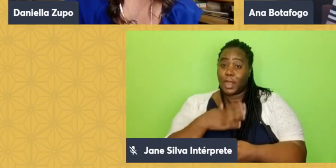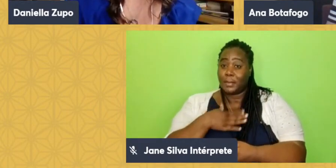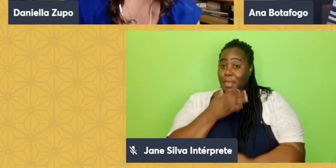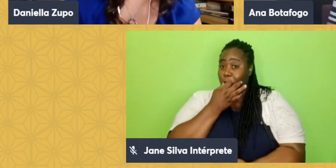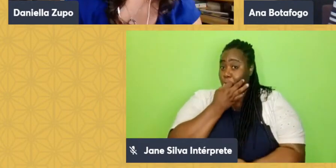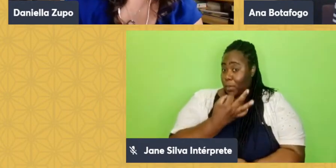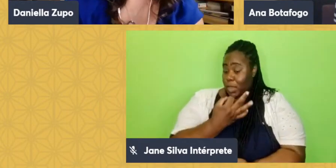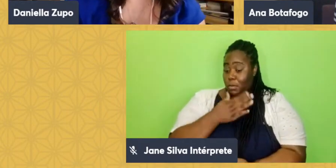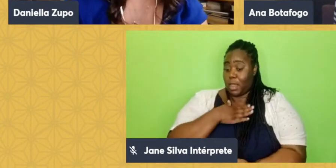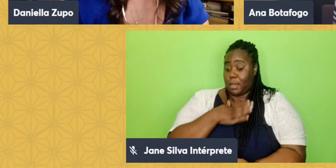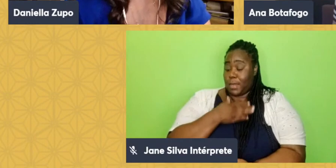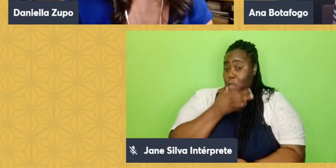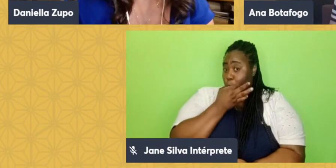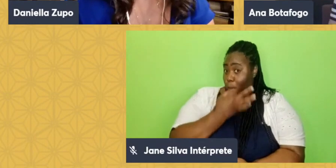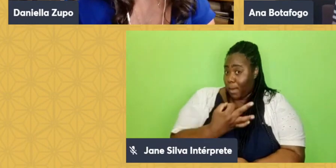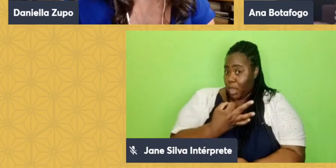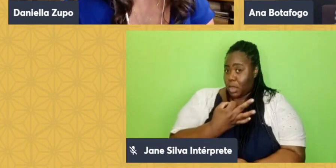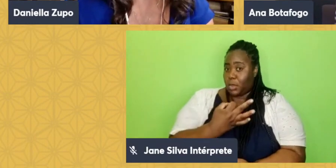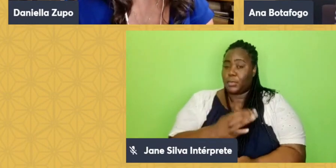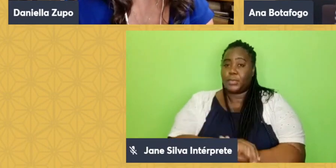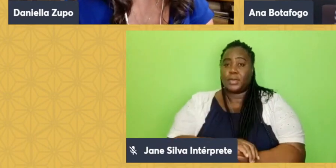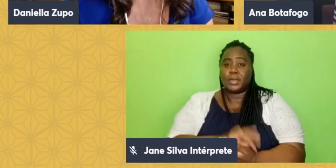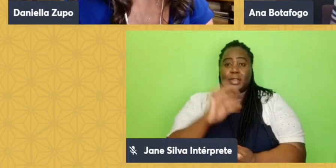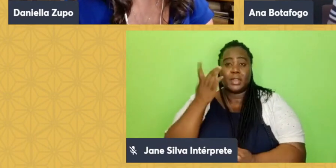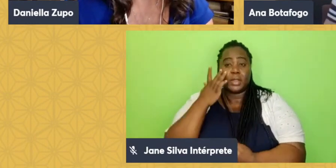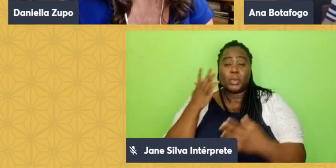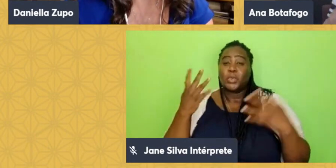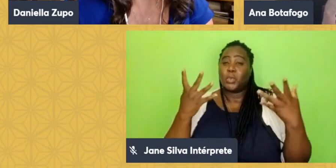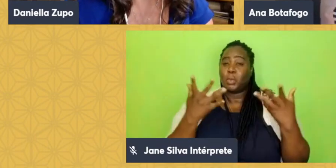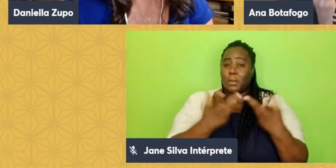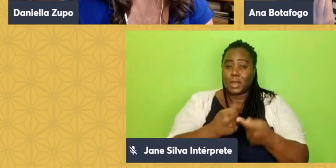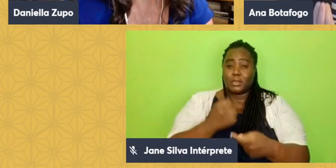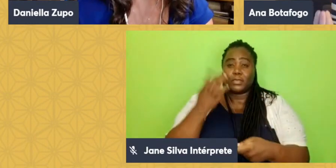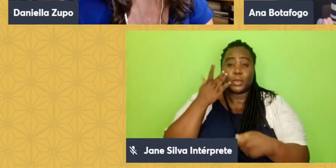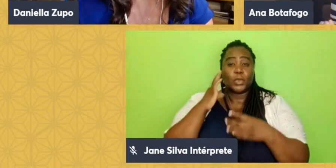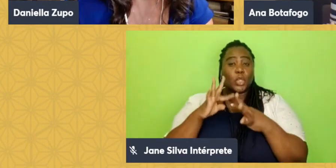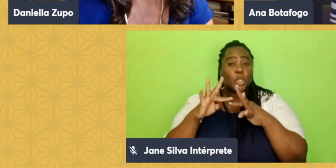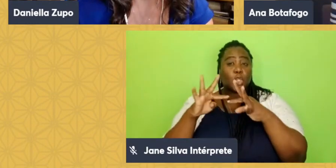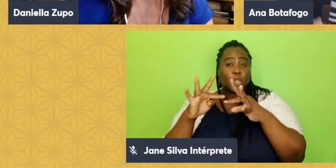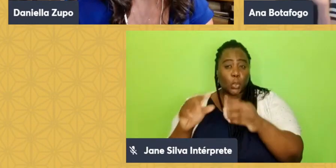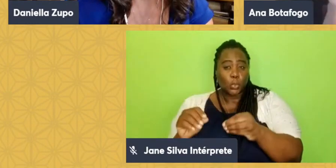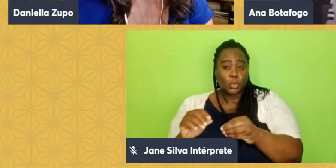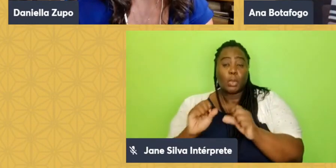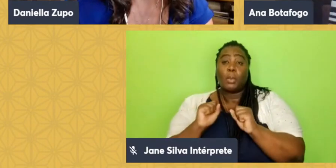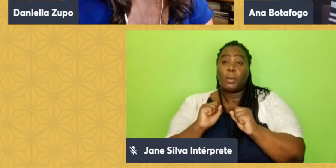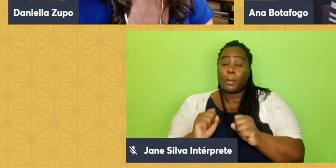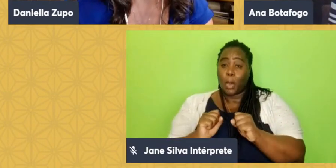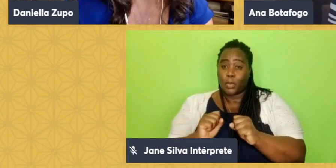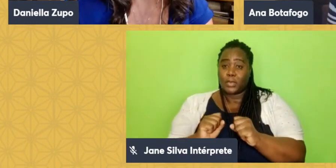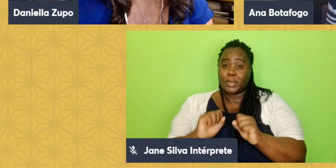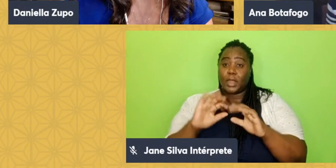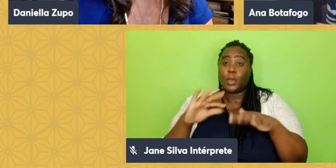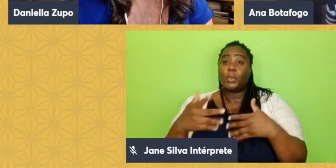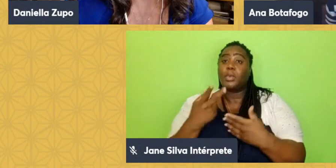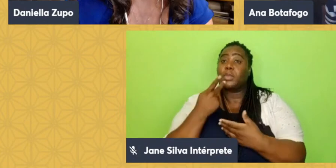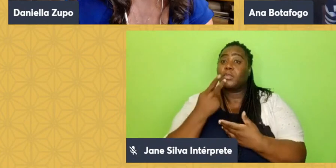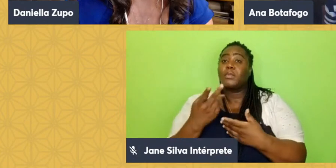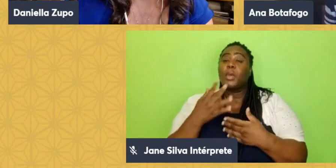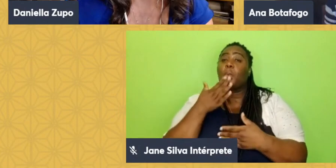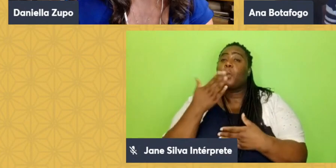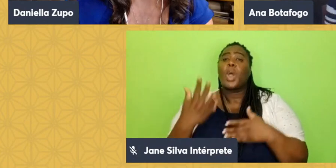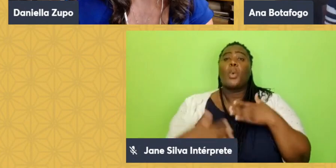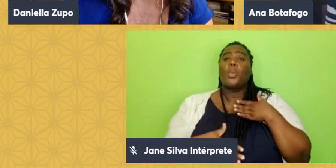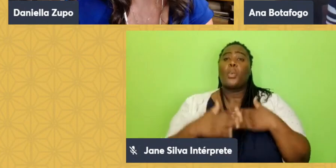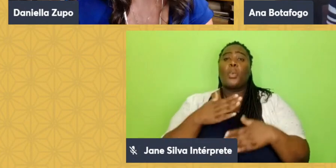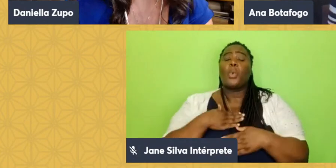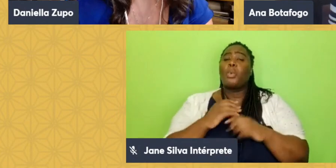posição pessoal eu acho que é um fenômeno eu acho que todo mundo pode aí quando a gente fala assim que corpo